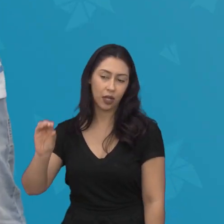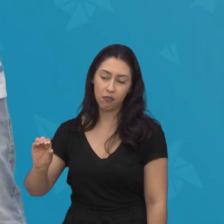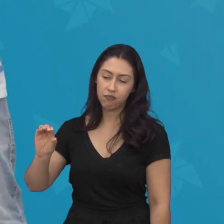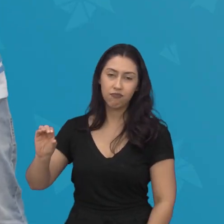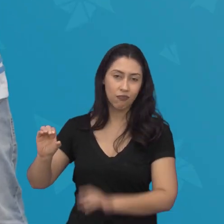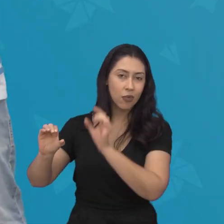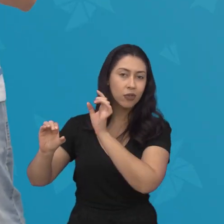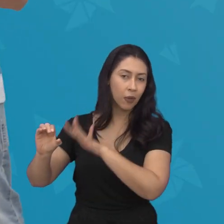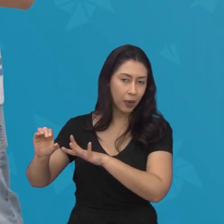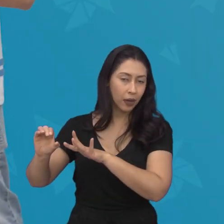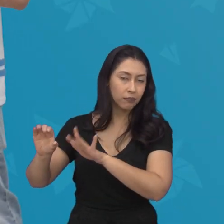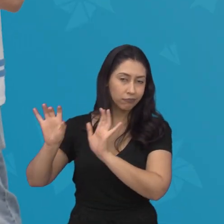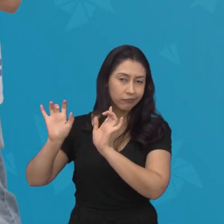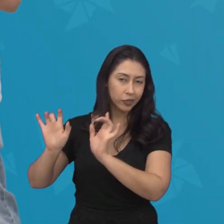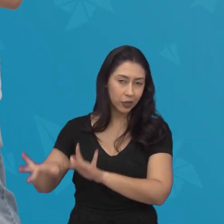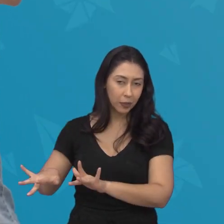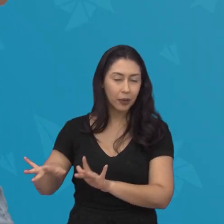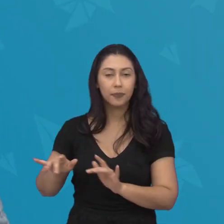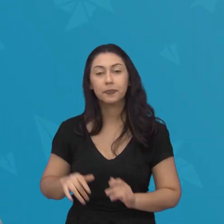né, que vai ter de excedente.